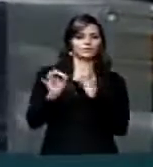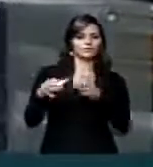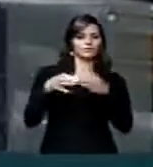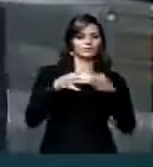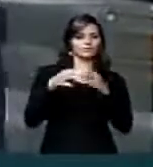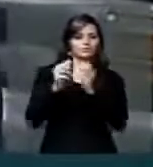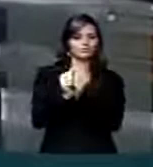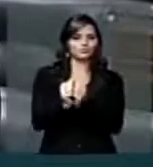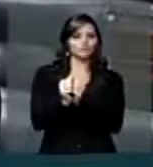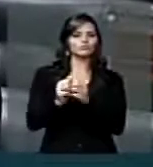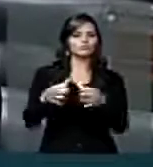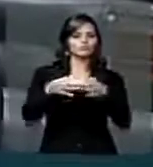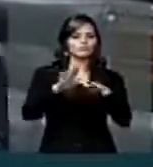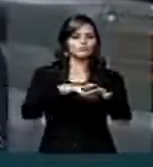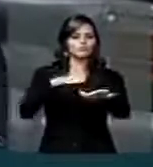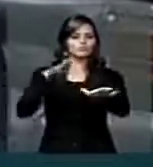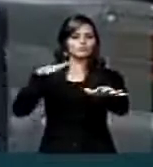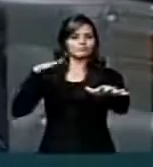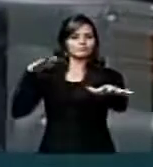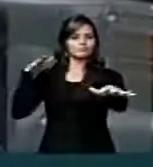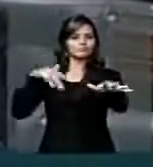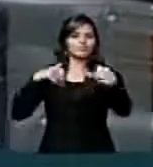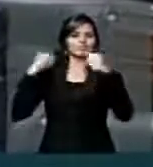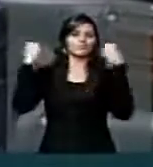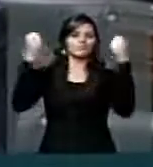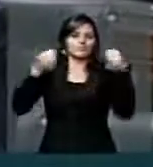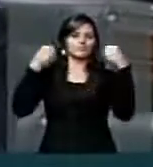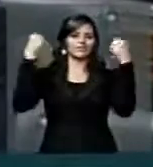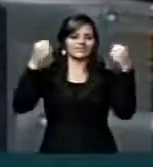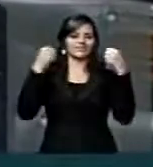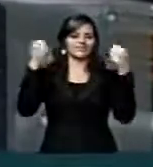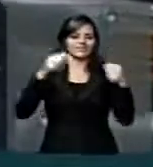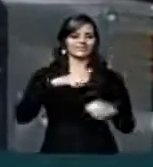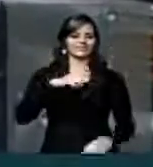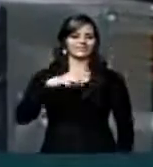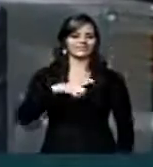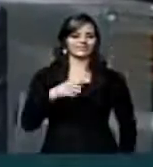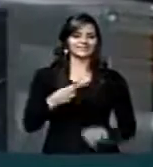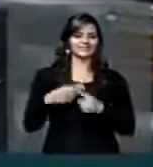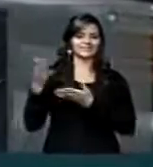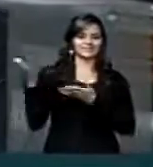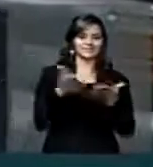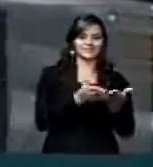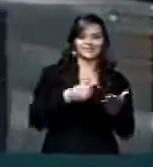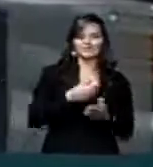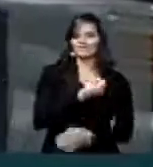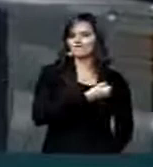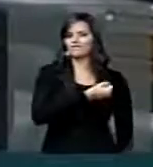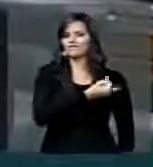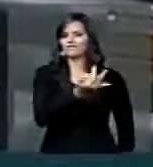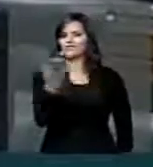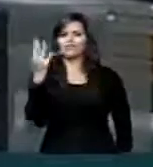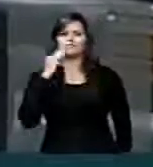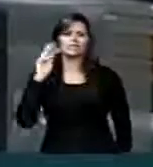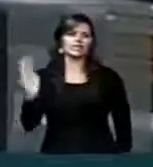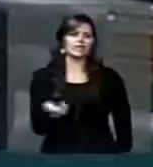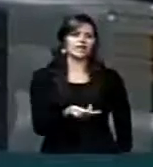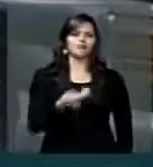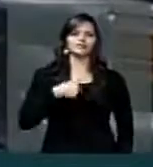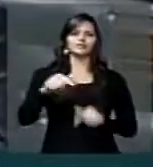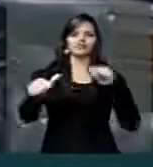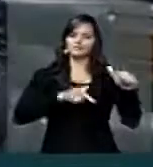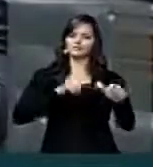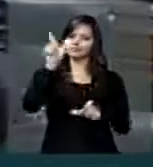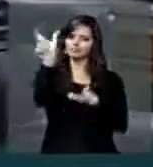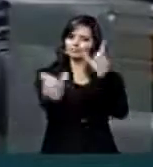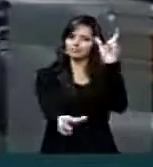conjunta, fizeram uma importante manifestação, trazendo dezenas de milhares de trabalhadores